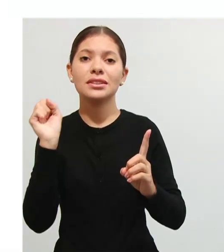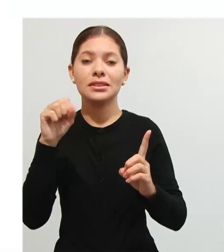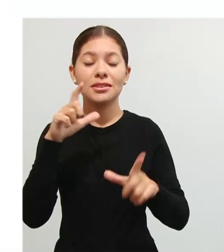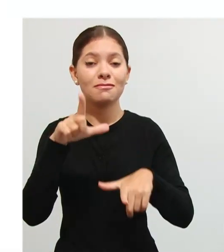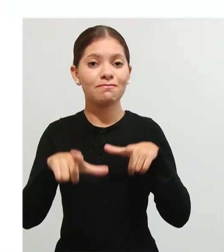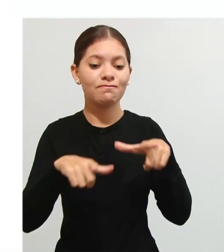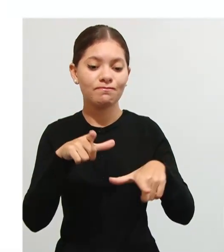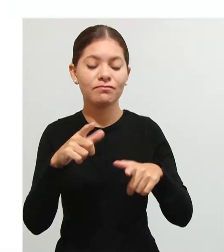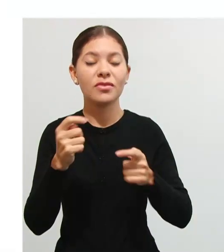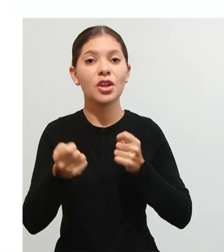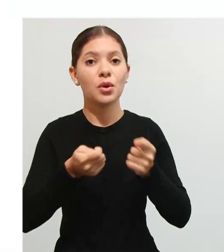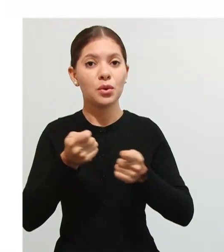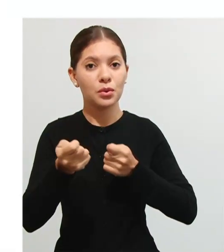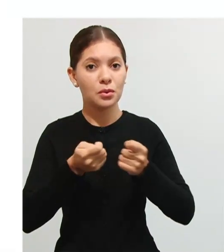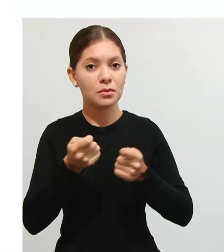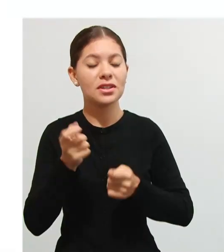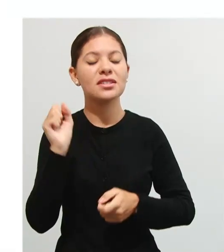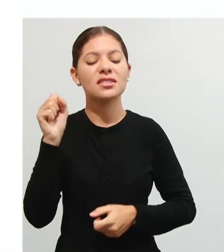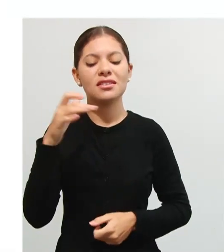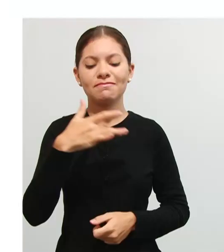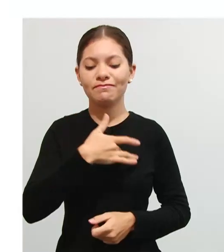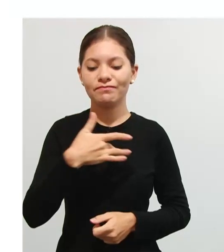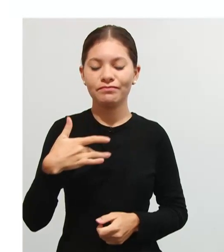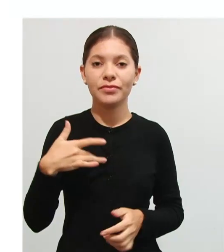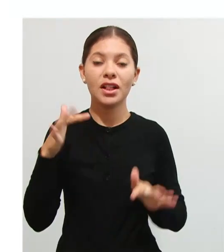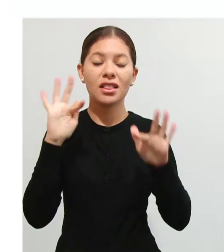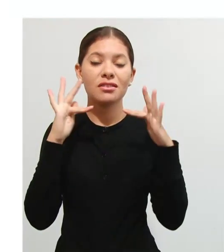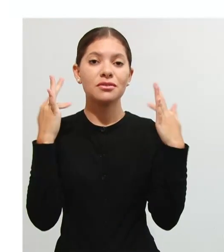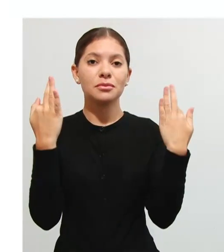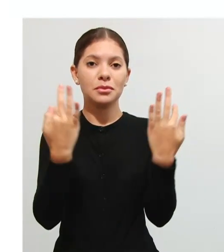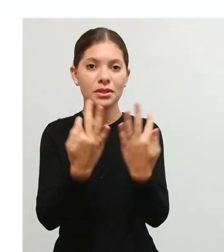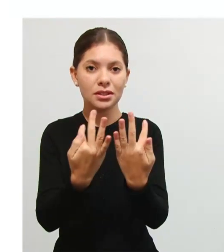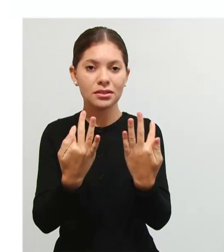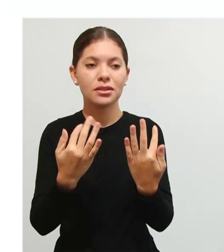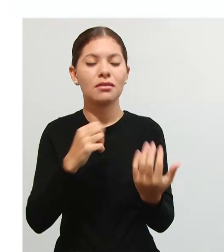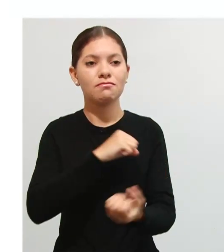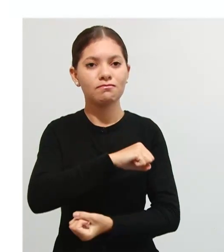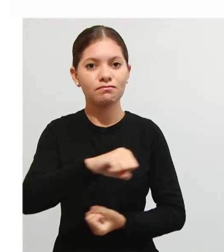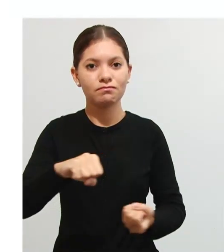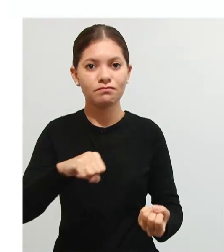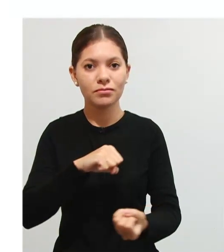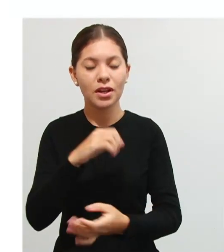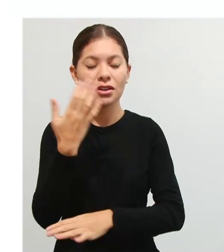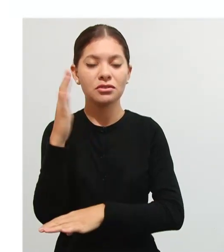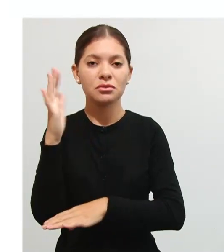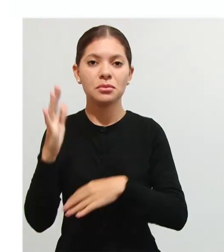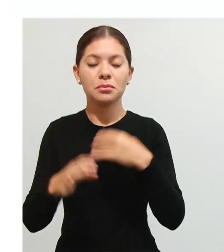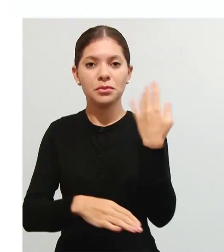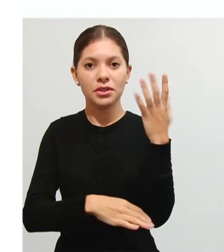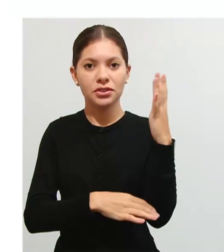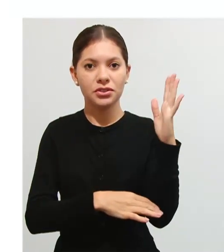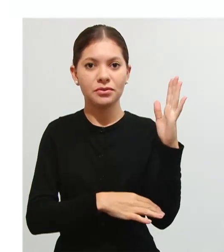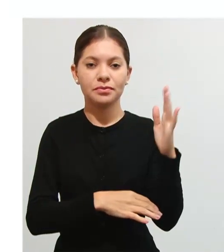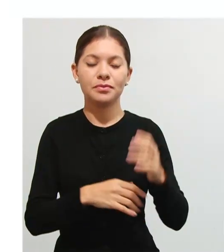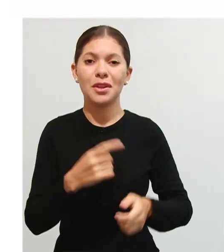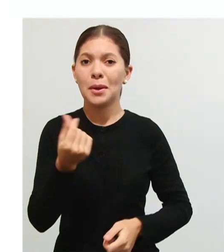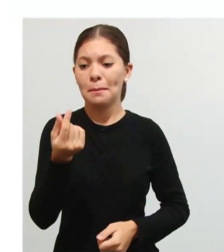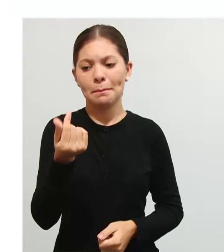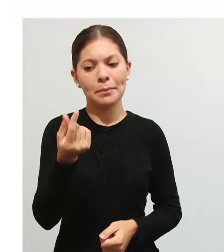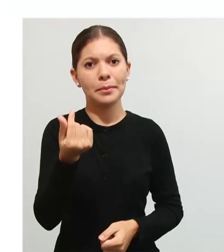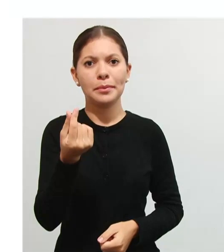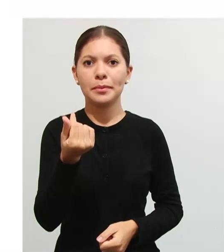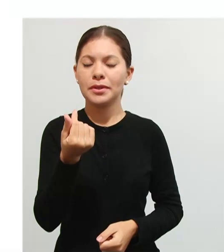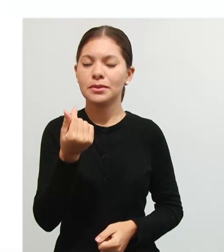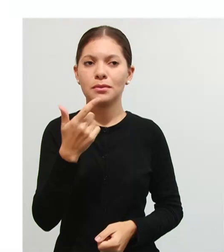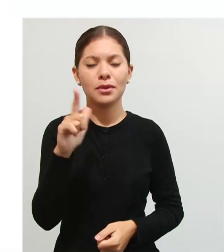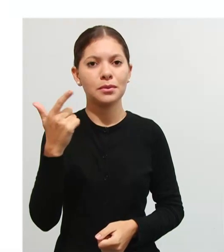atividades econômicas, sim no bem-estar das famílias e na sustentabilidade ambiental. E não tem preço. Os